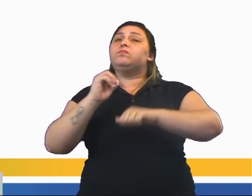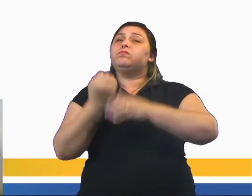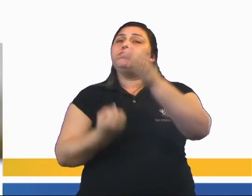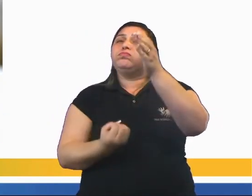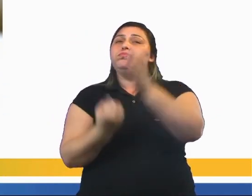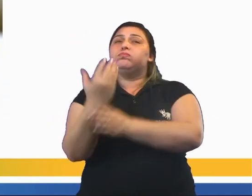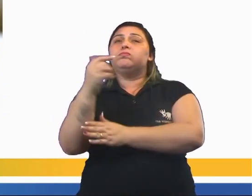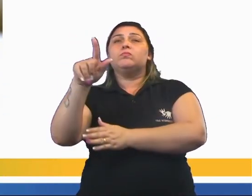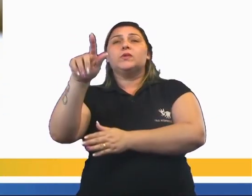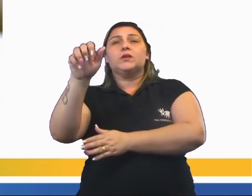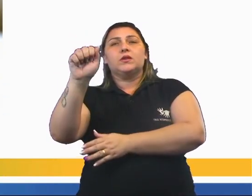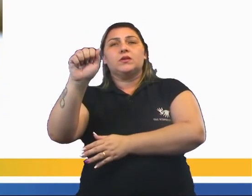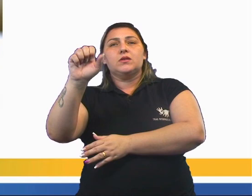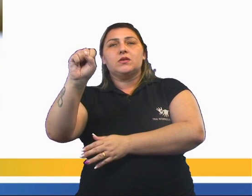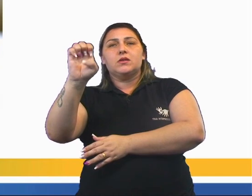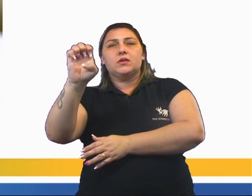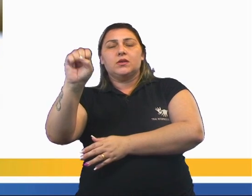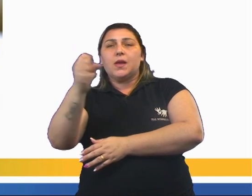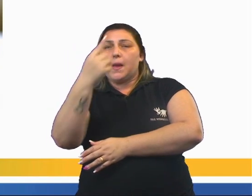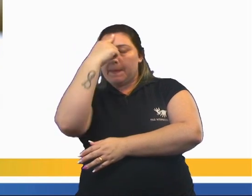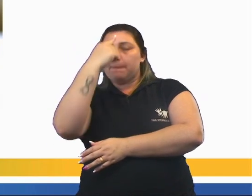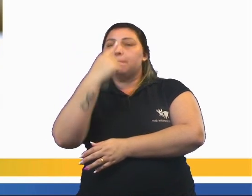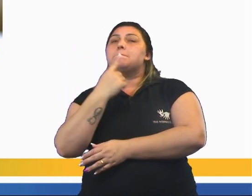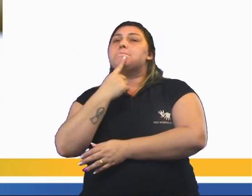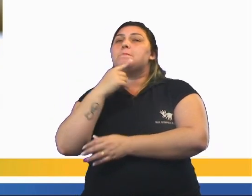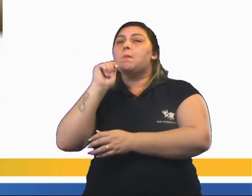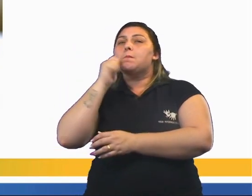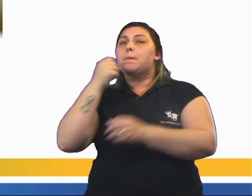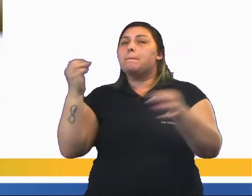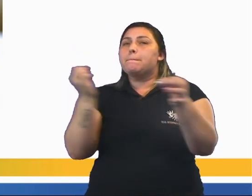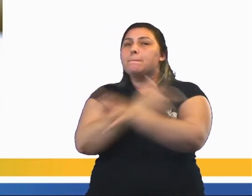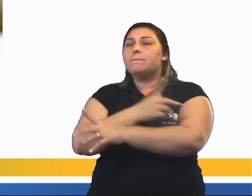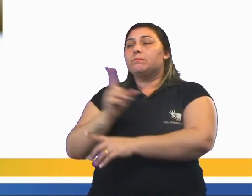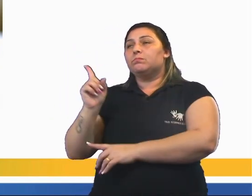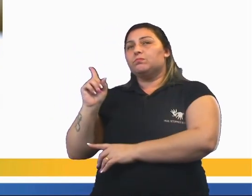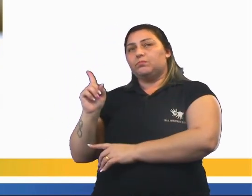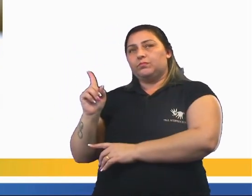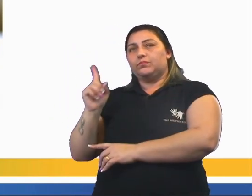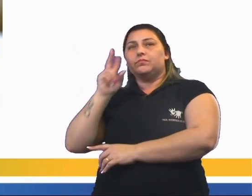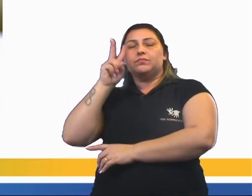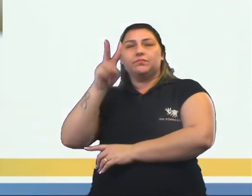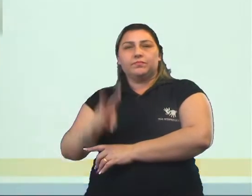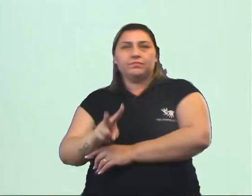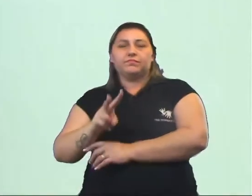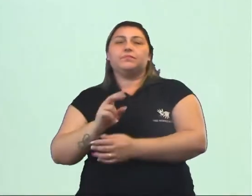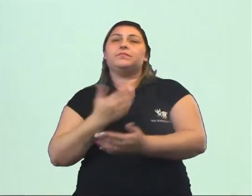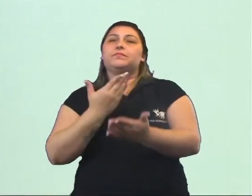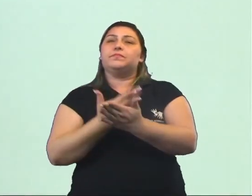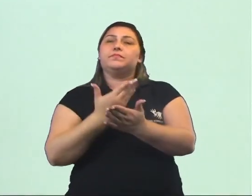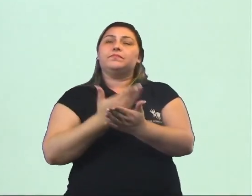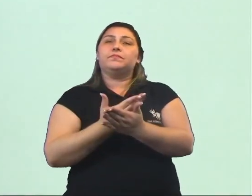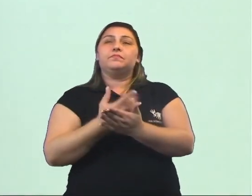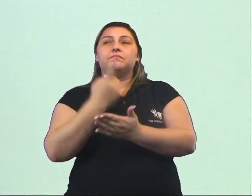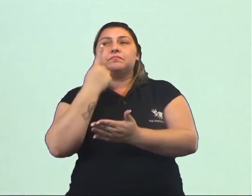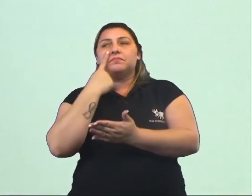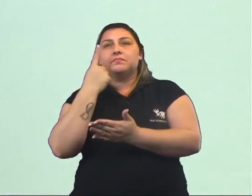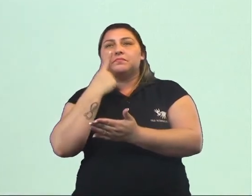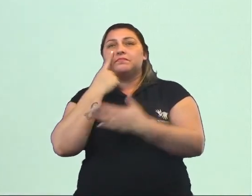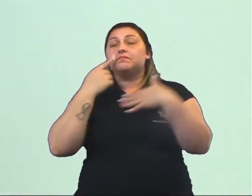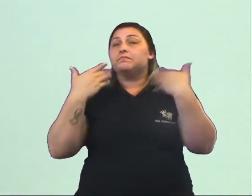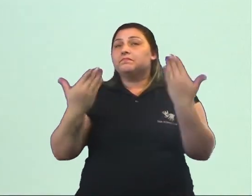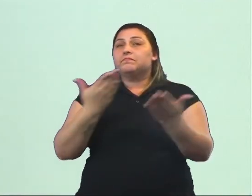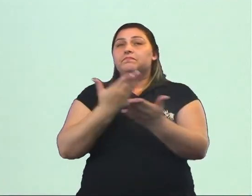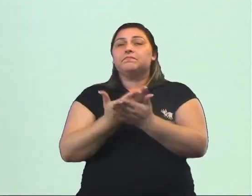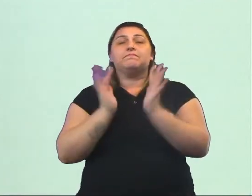produção de gases. E aqui nós temos a imagem do pão pronto com os furinhos que nós acabamos de ver ali na nossa aula. Olha só, turma,